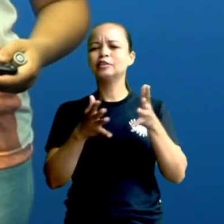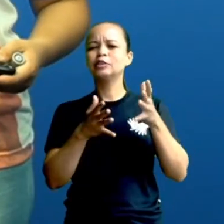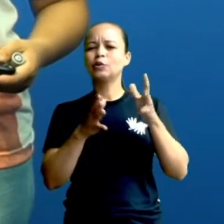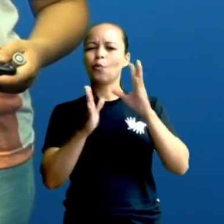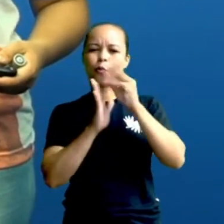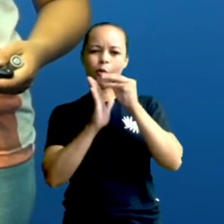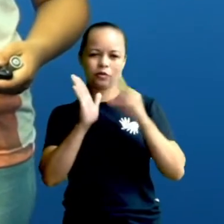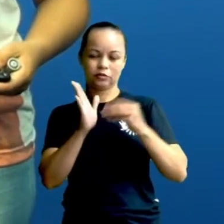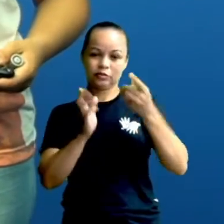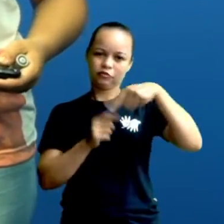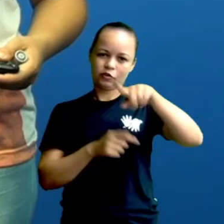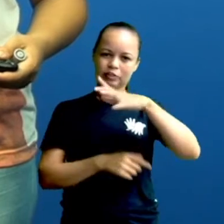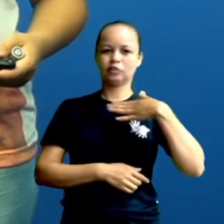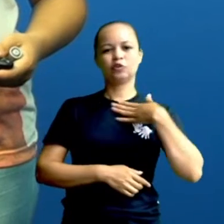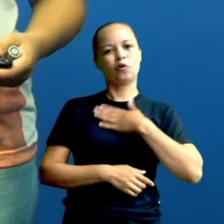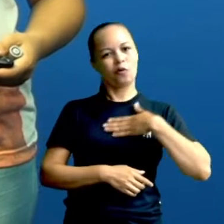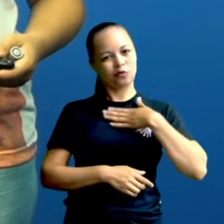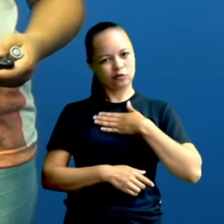gostam muito, tá certo?